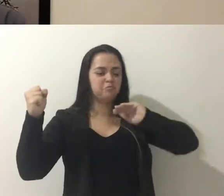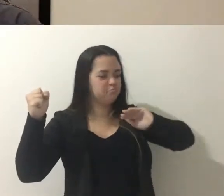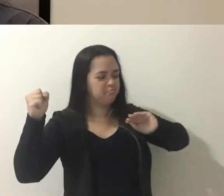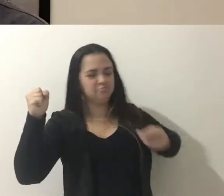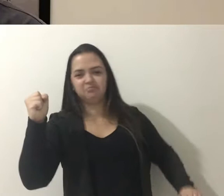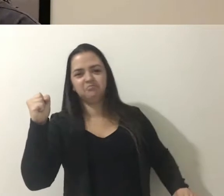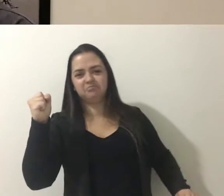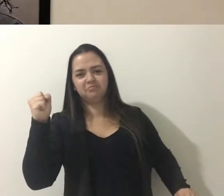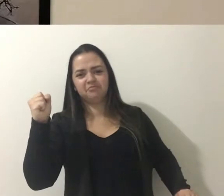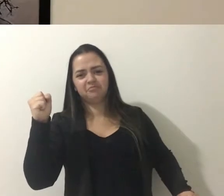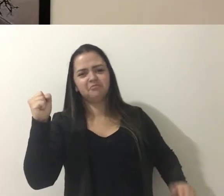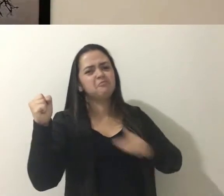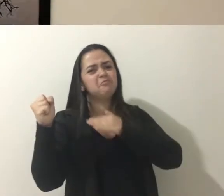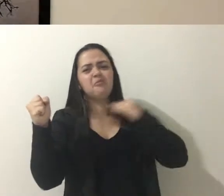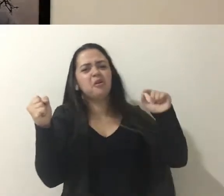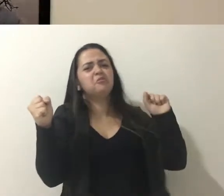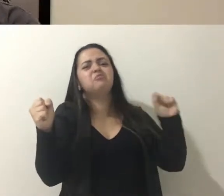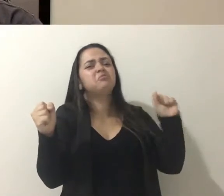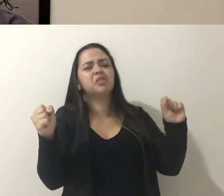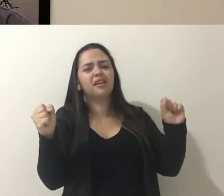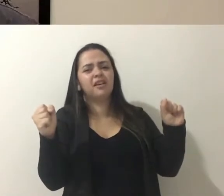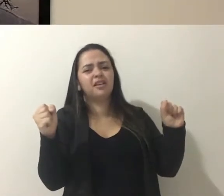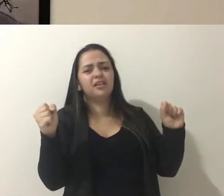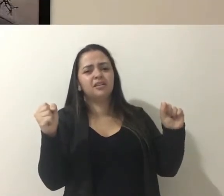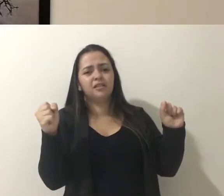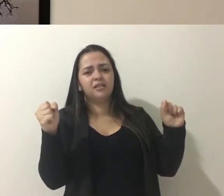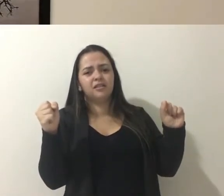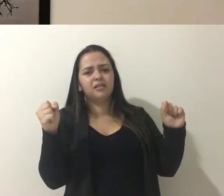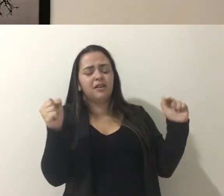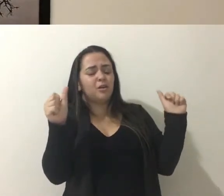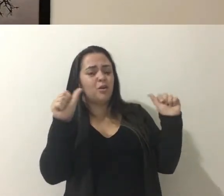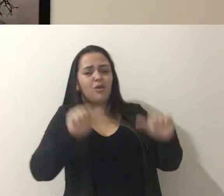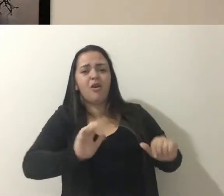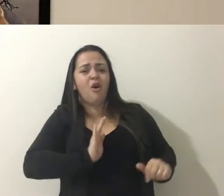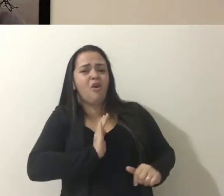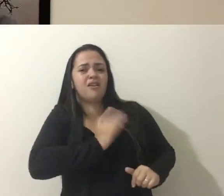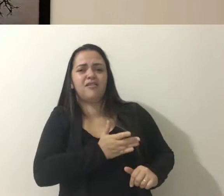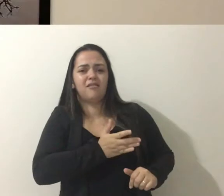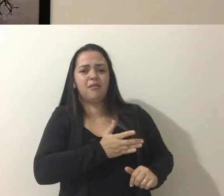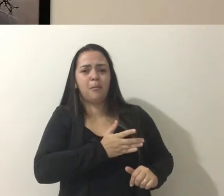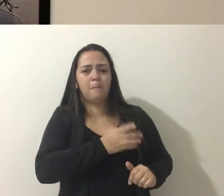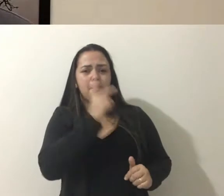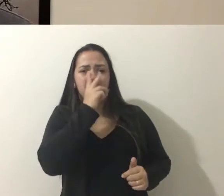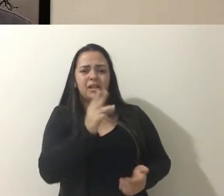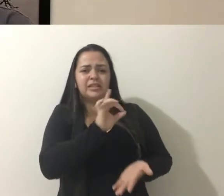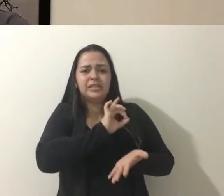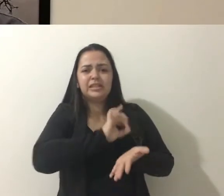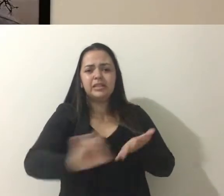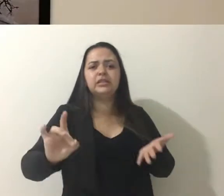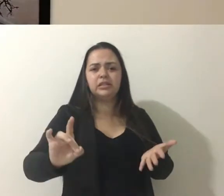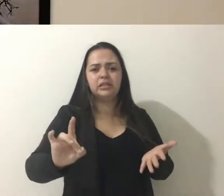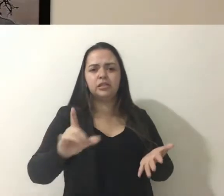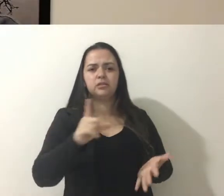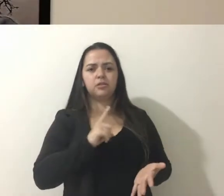podemos encarar a morte como um dos nossos piores inimigos. encará-lo da seguinte maneira, de que